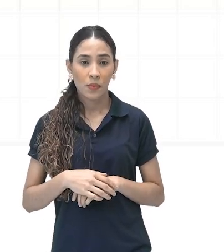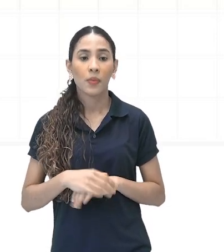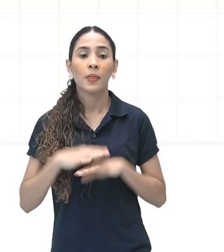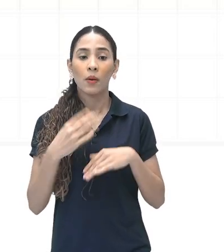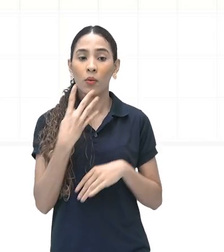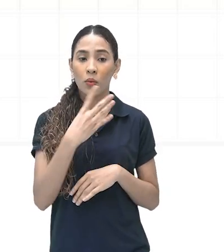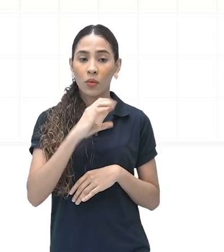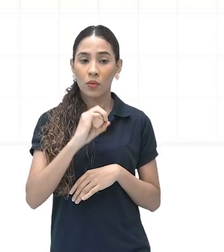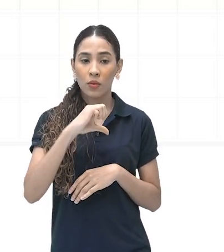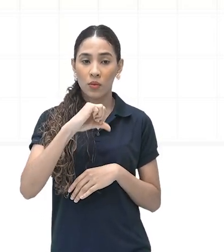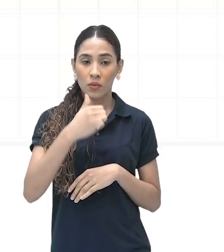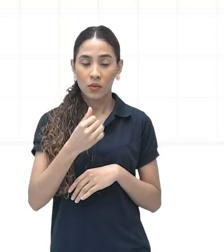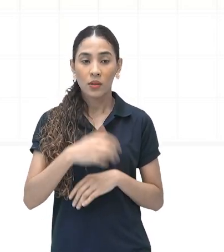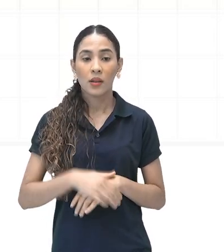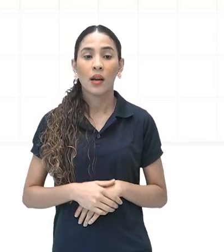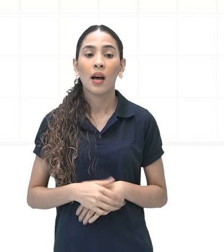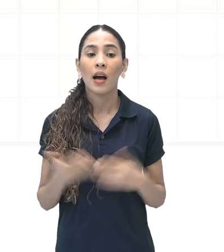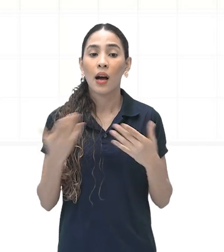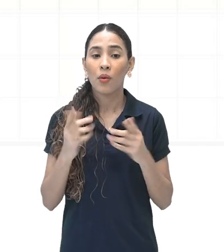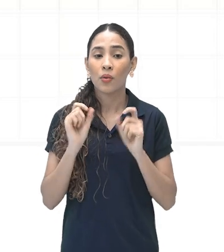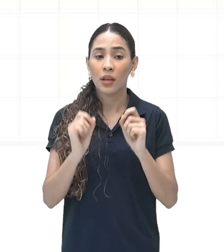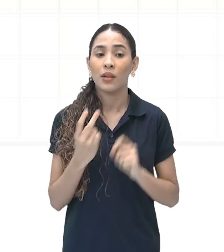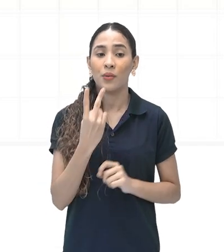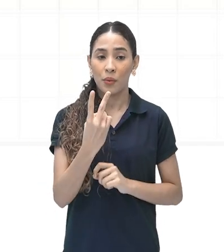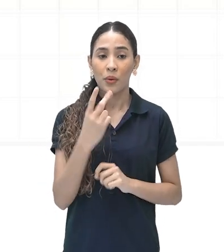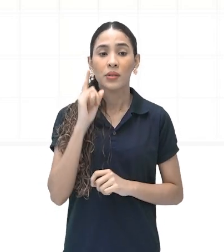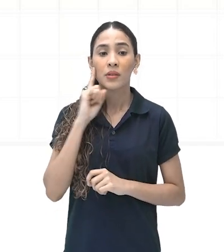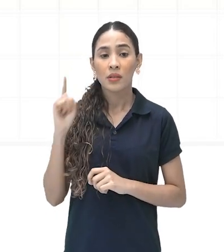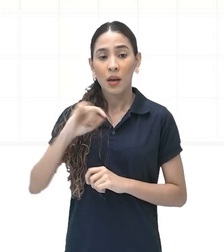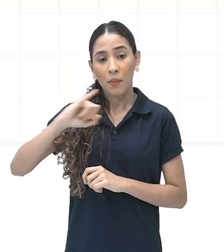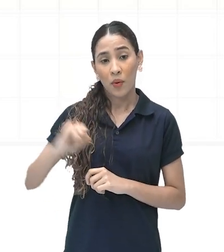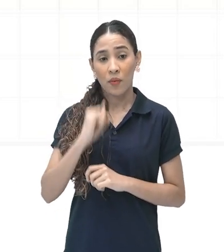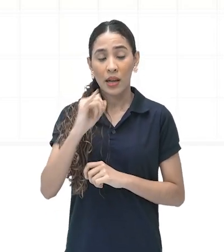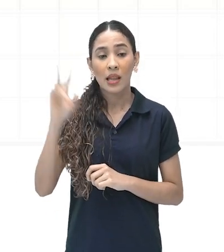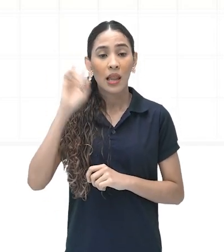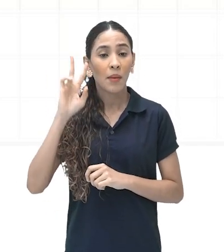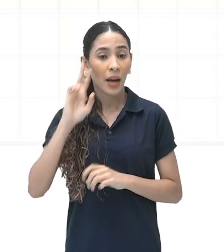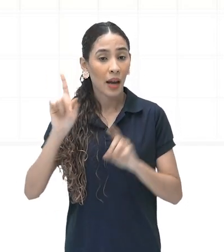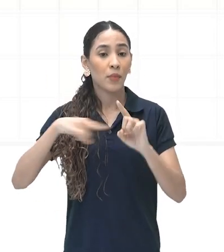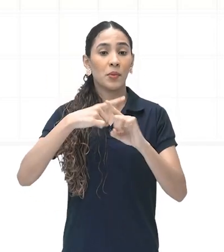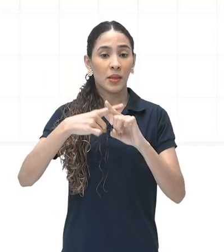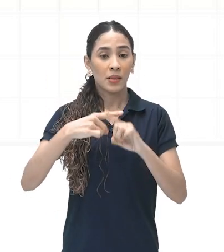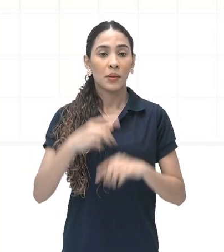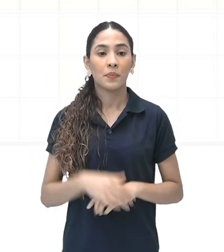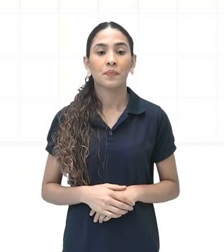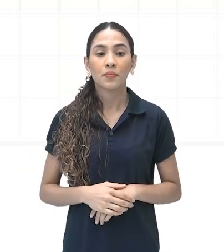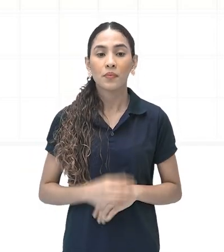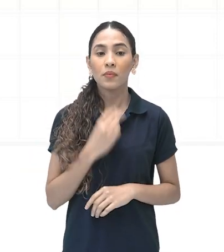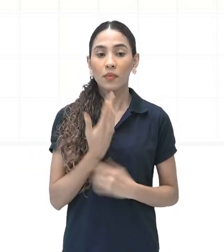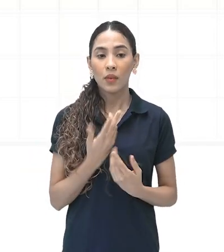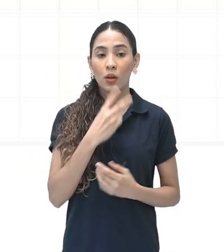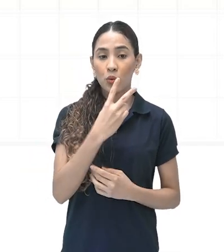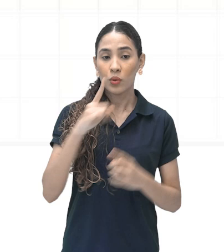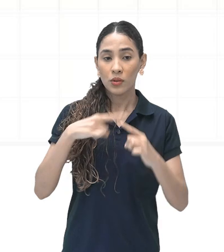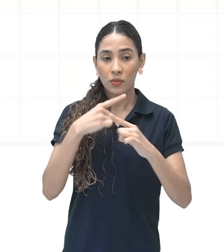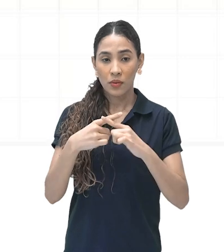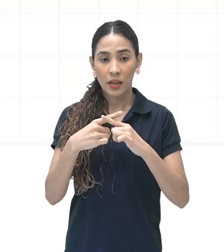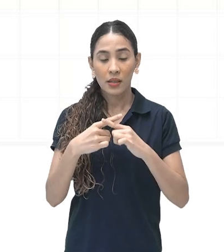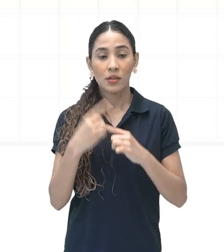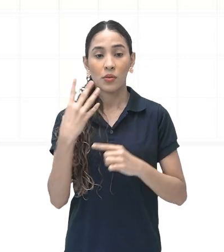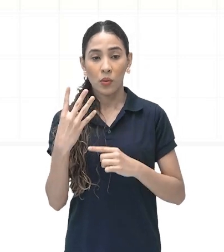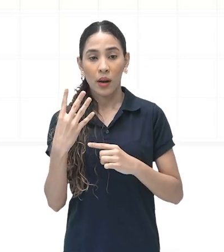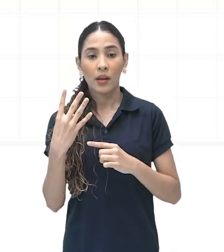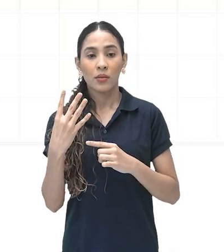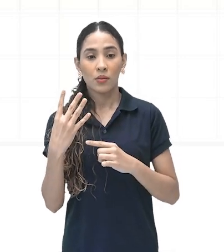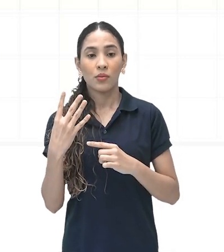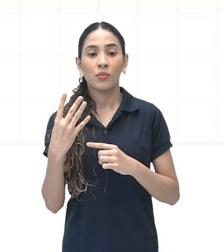vezes 1024. Agora, a gente vai olhar para o 2, né? Aproveitem para relembrar a multiplicação aí, né? Então, 2 vezes esse 4